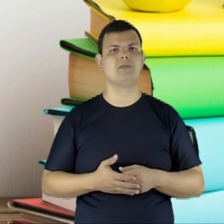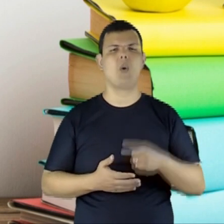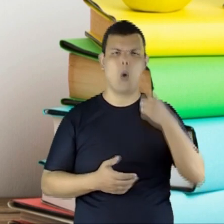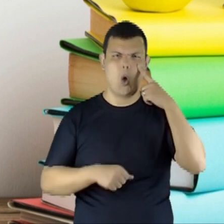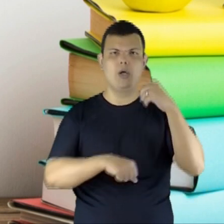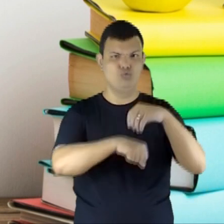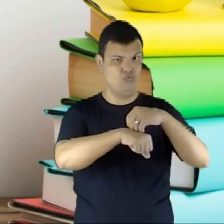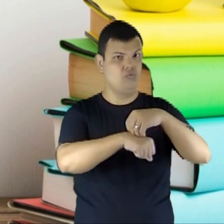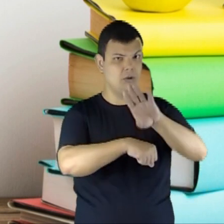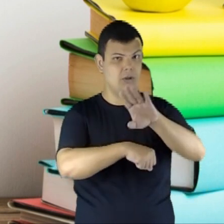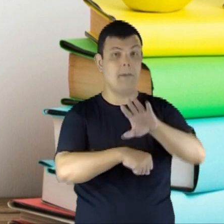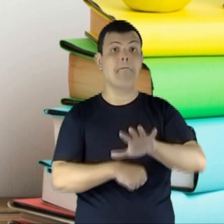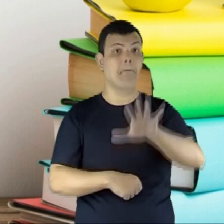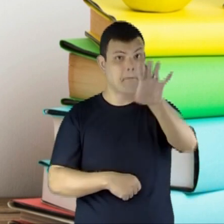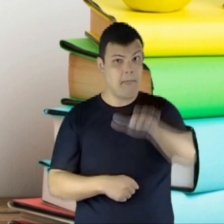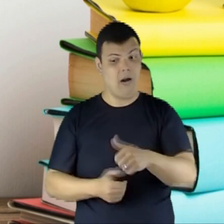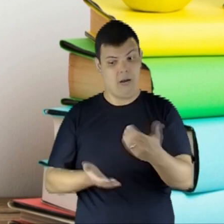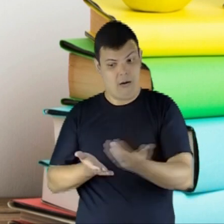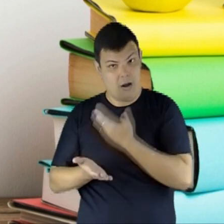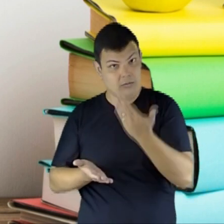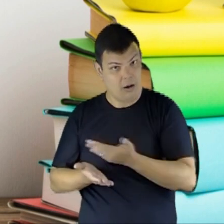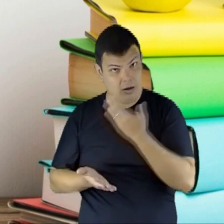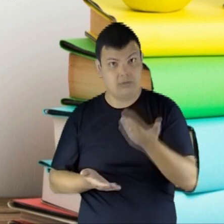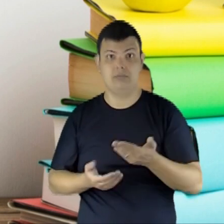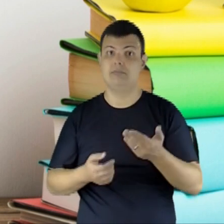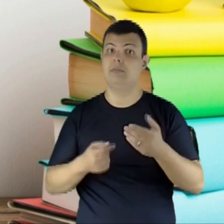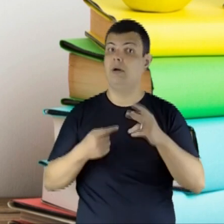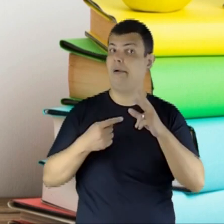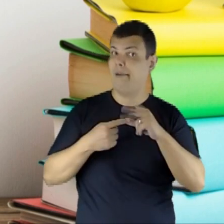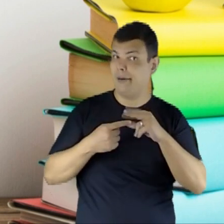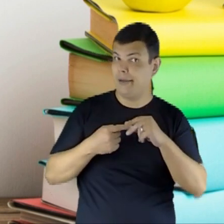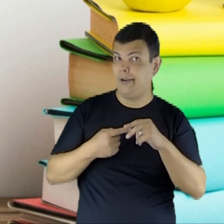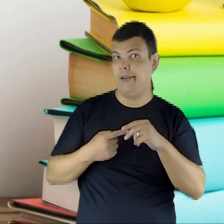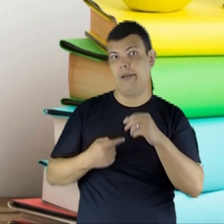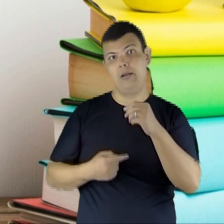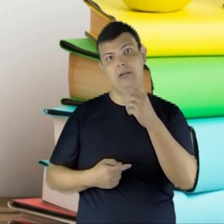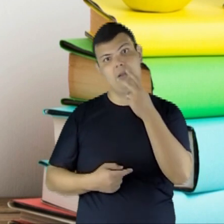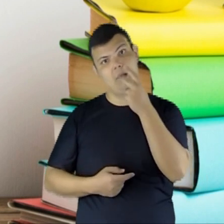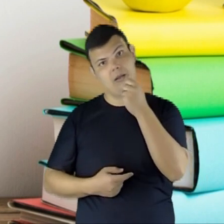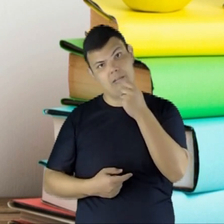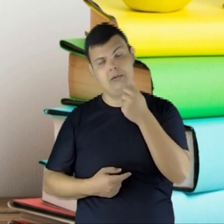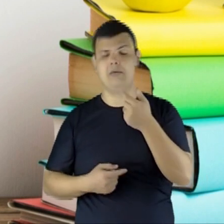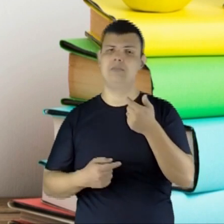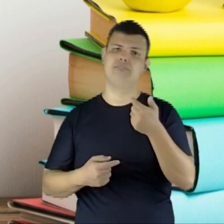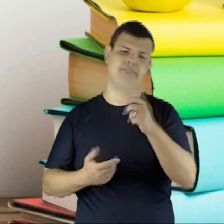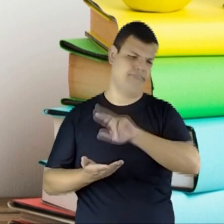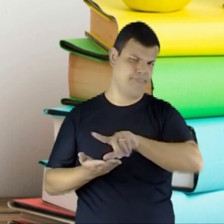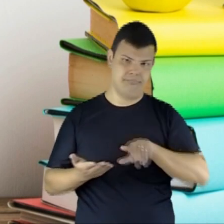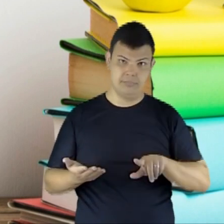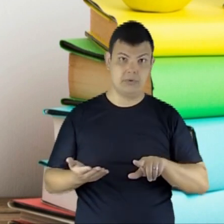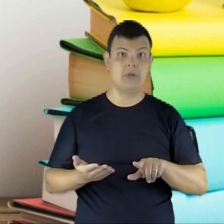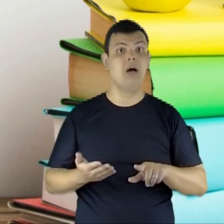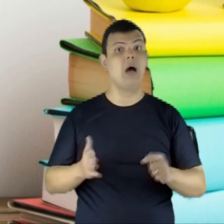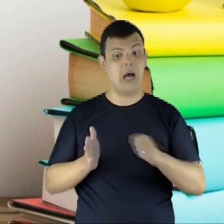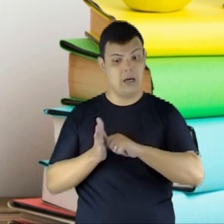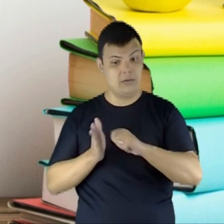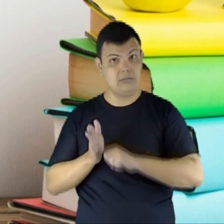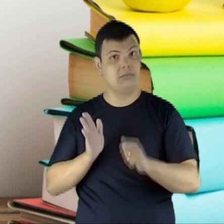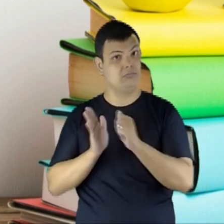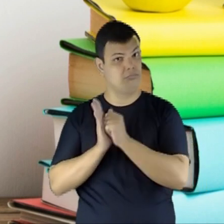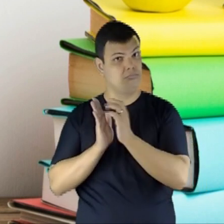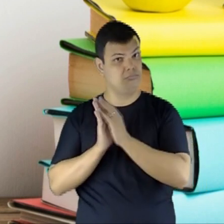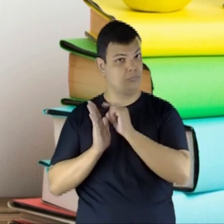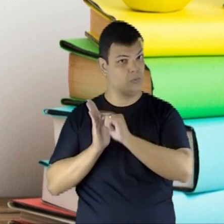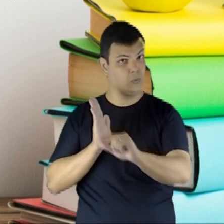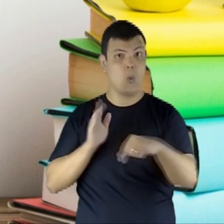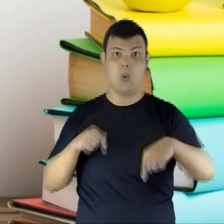dica aí. Pegue o seu caderno, a sua caneta ou então o seu lápis e anote o cabeçalho da aula de hoje,